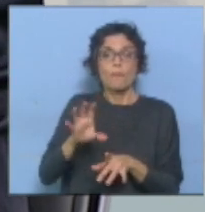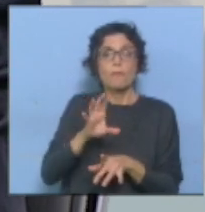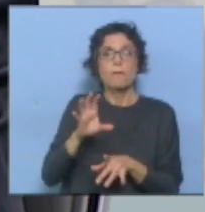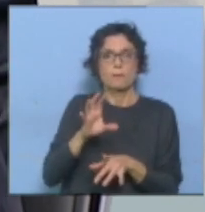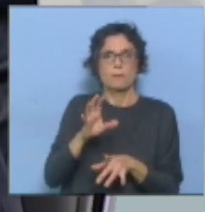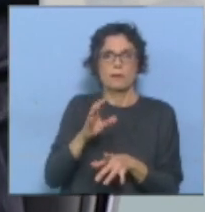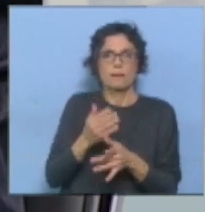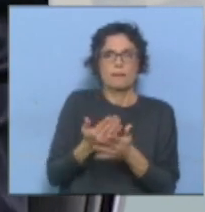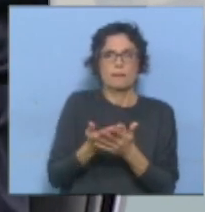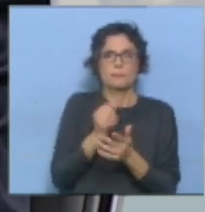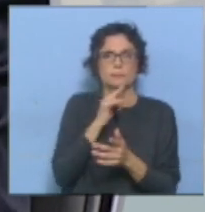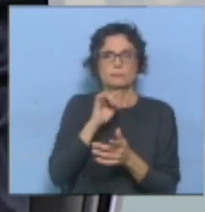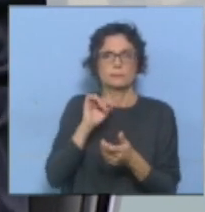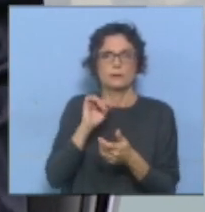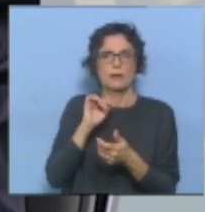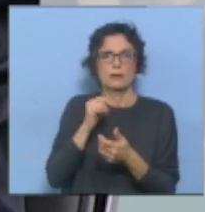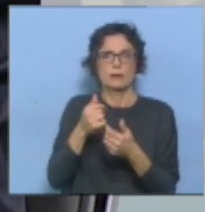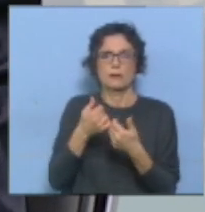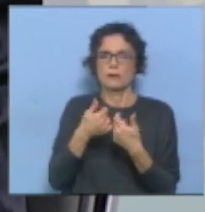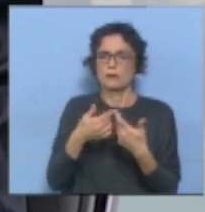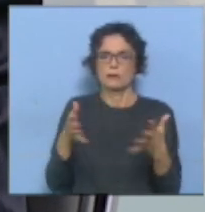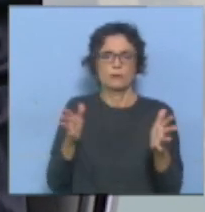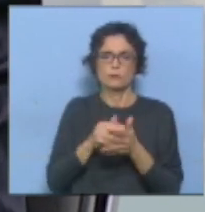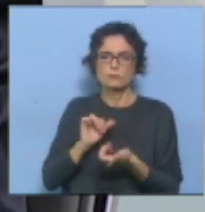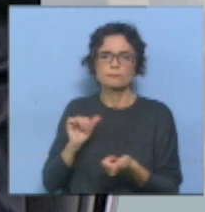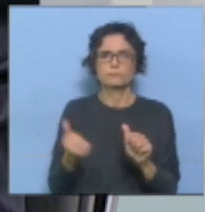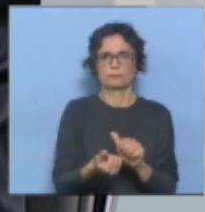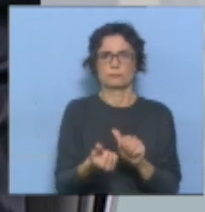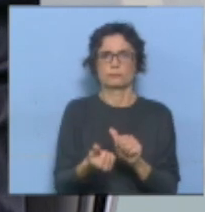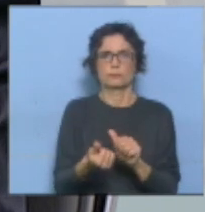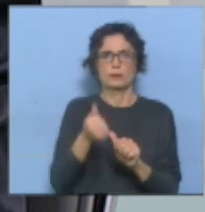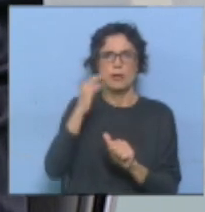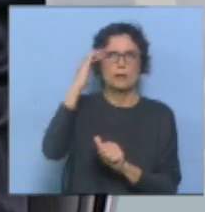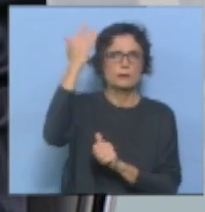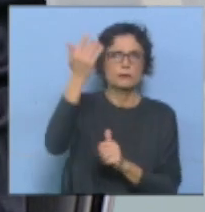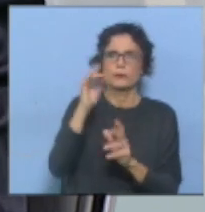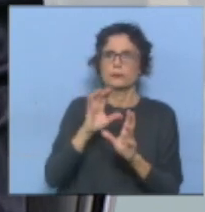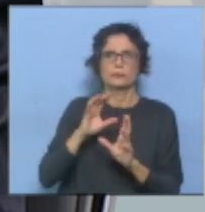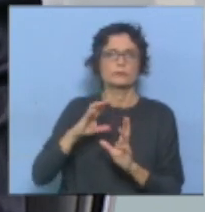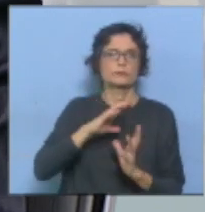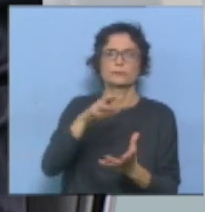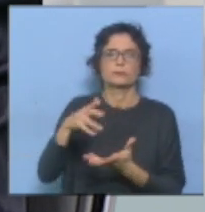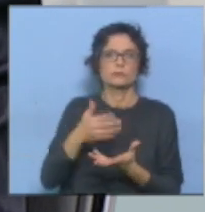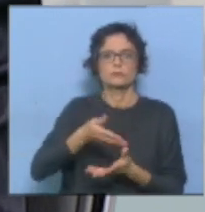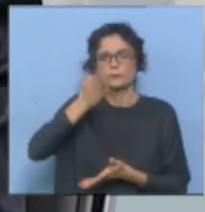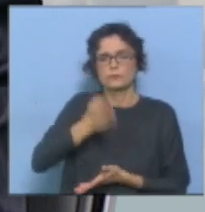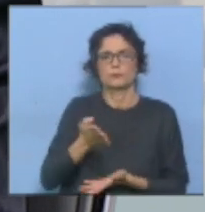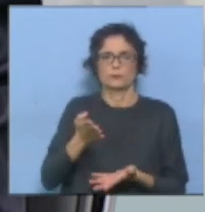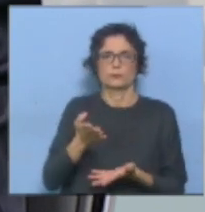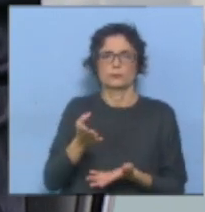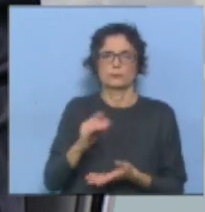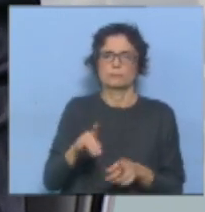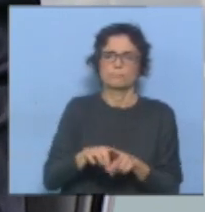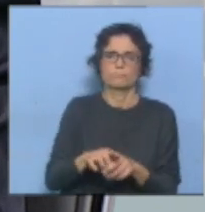e sonhando um mundo mais justo e mais fraterno, como tantas vezes o Papa Francisco nos